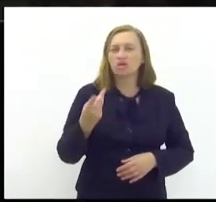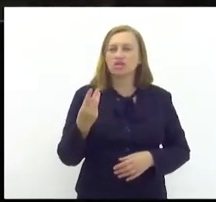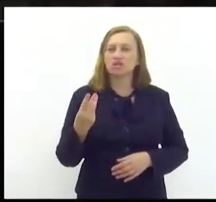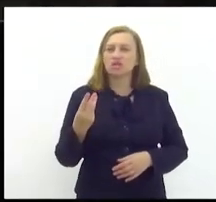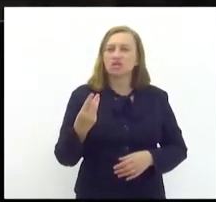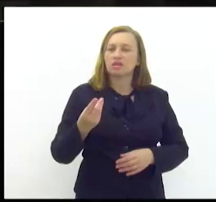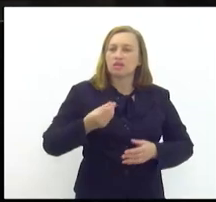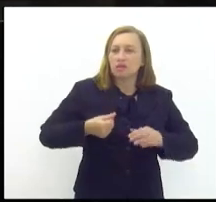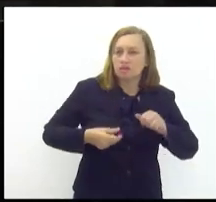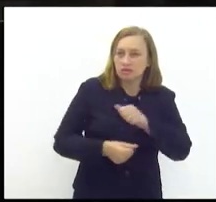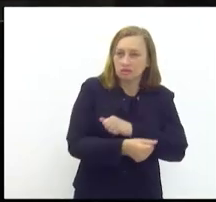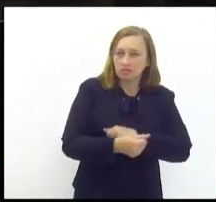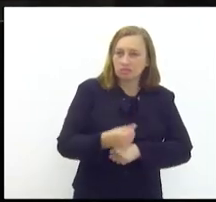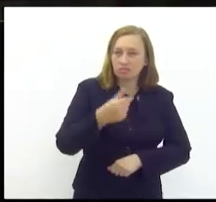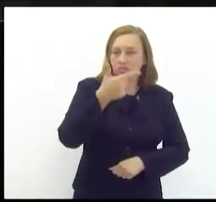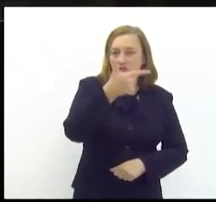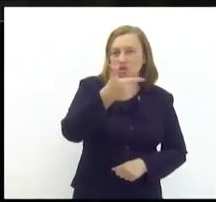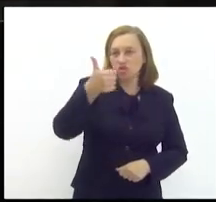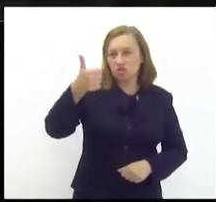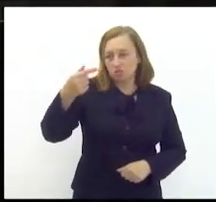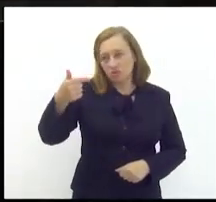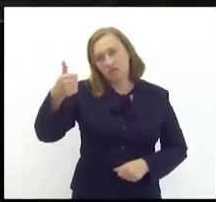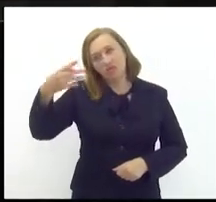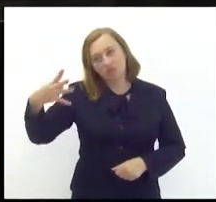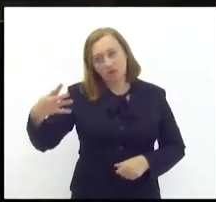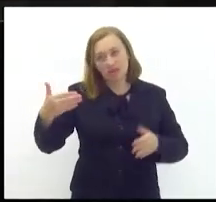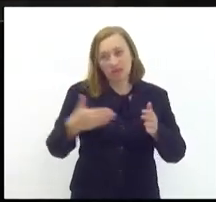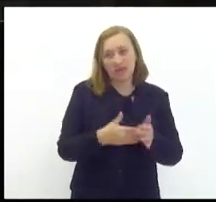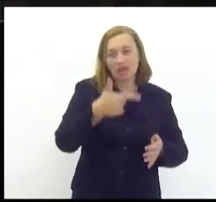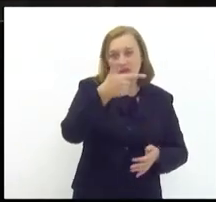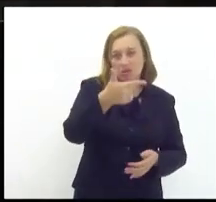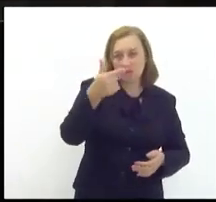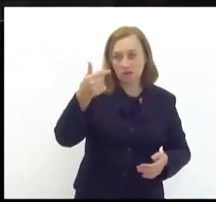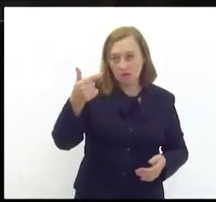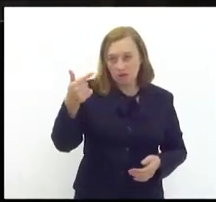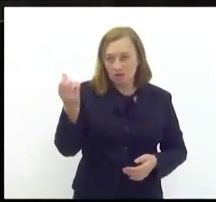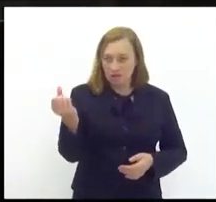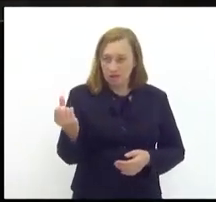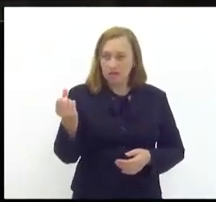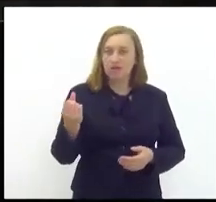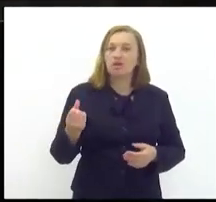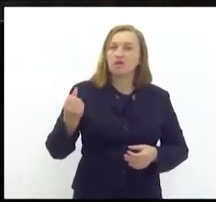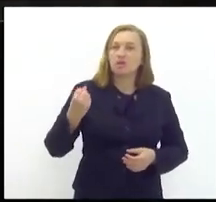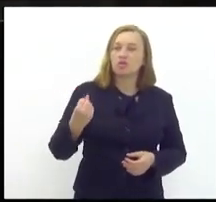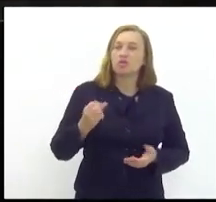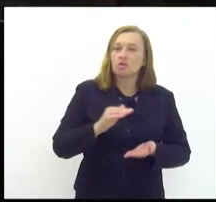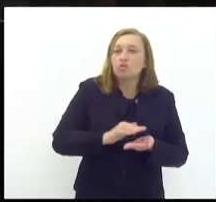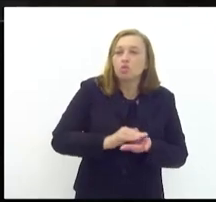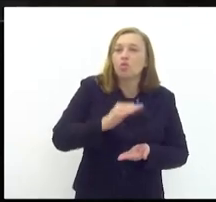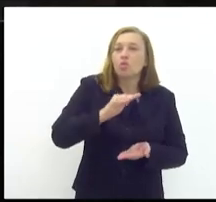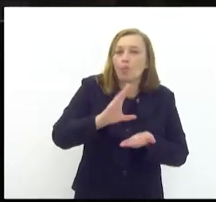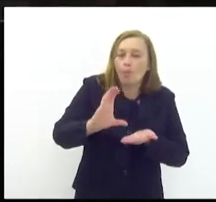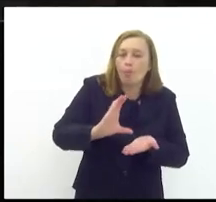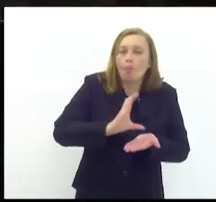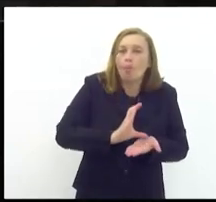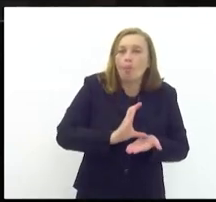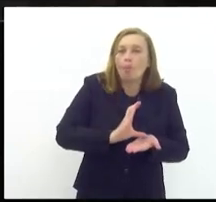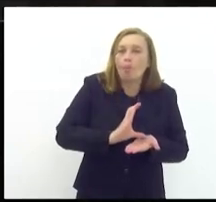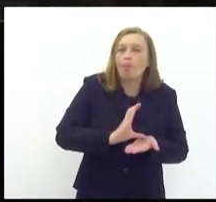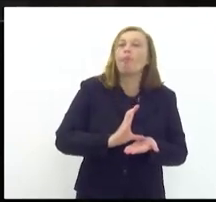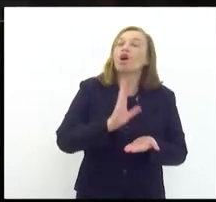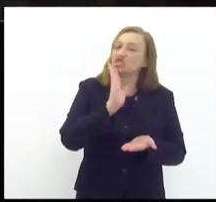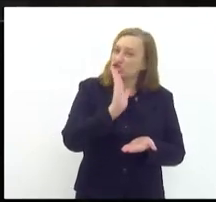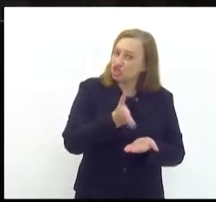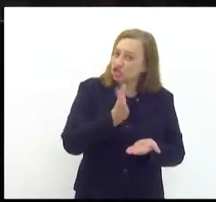investimentos de 2024 até 2026 registre aqui que esse é o maior volume de recursos já